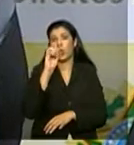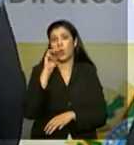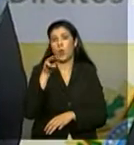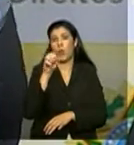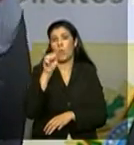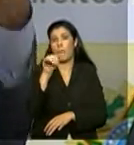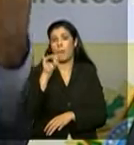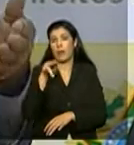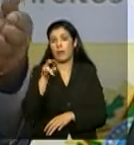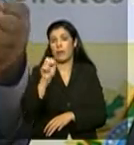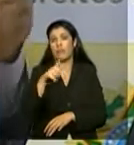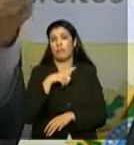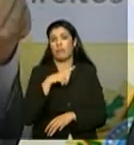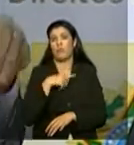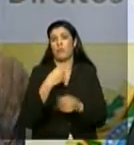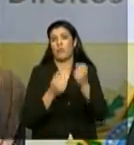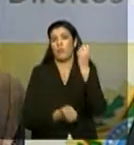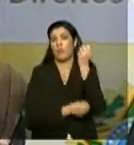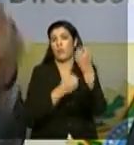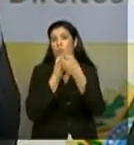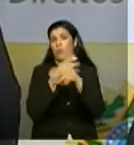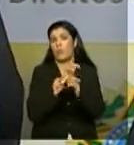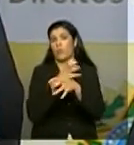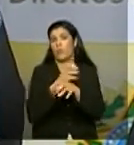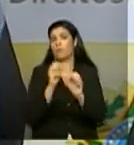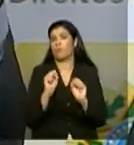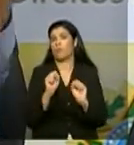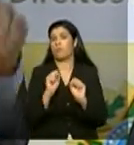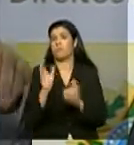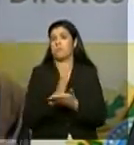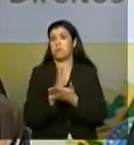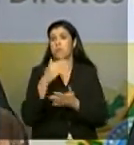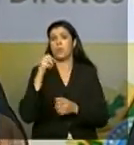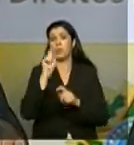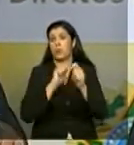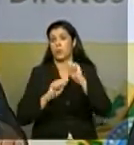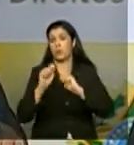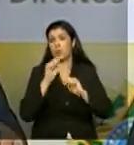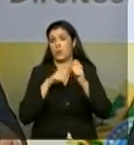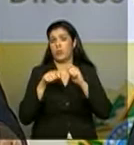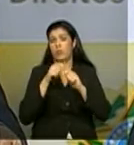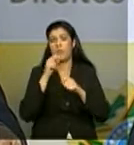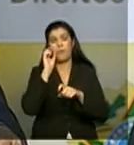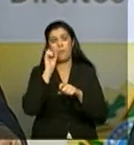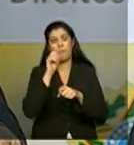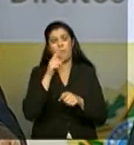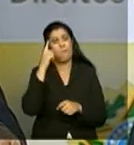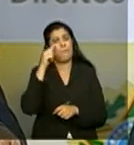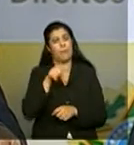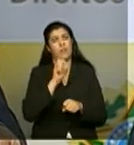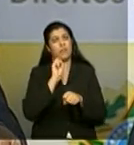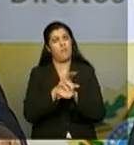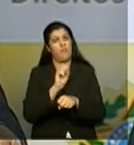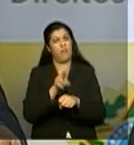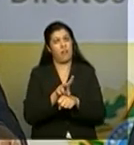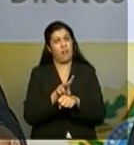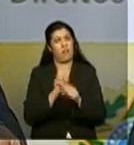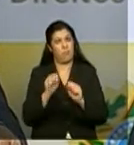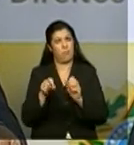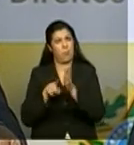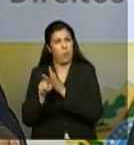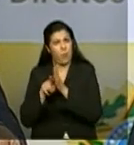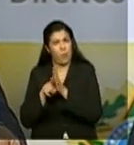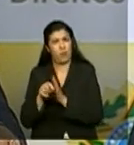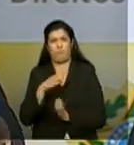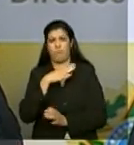em encontrar uma substância que poderá pensar que esse menino e que causa de morte e sem embargo